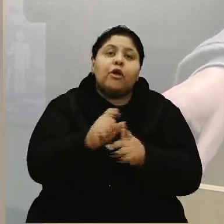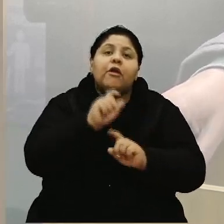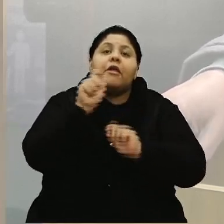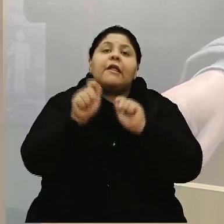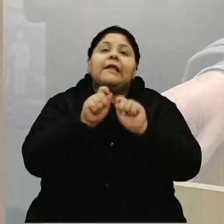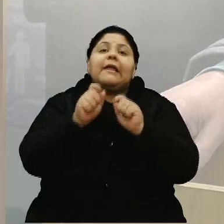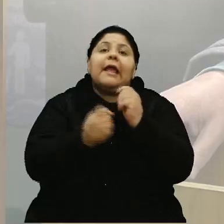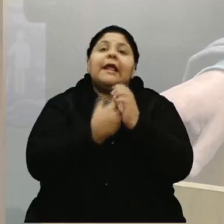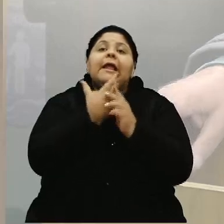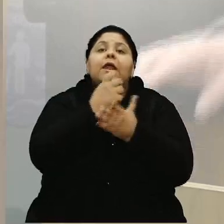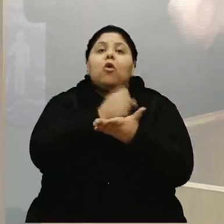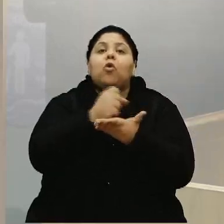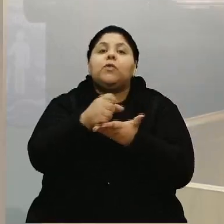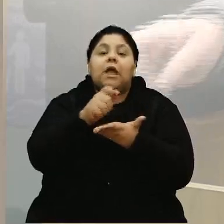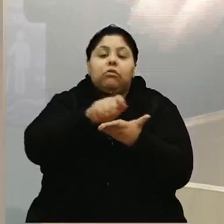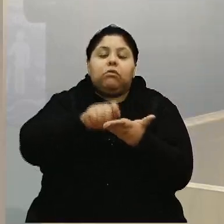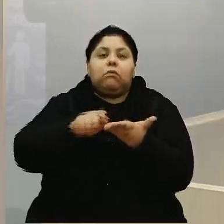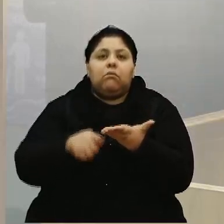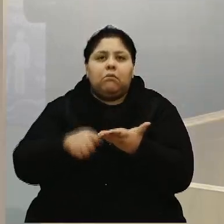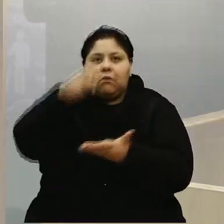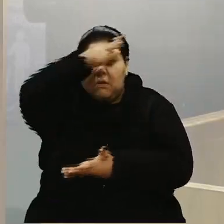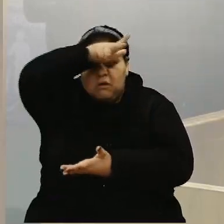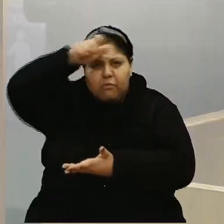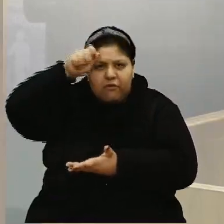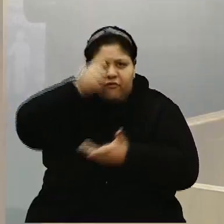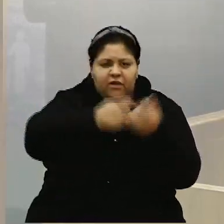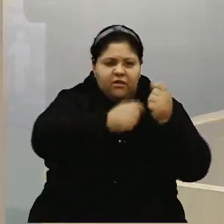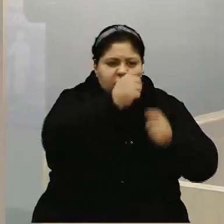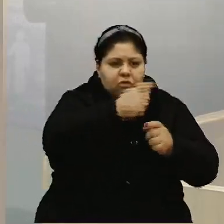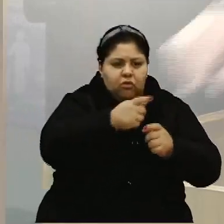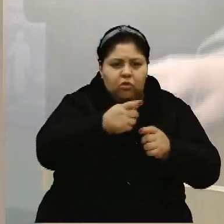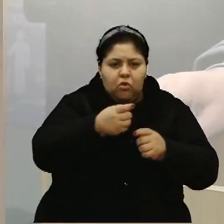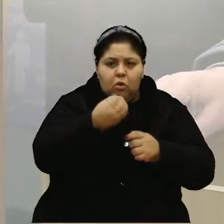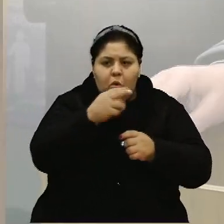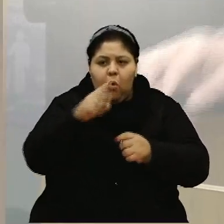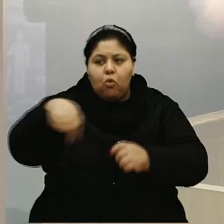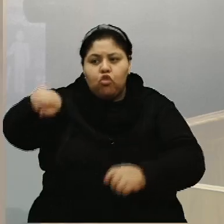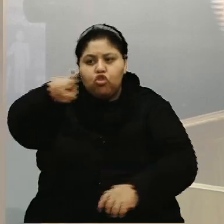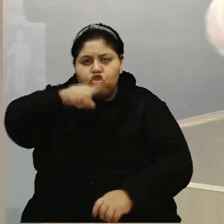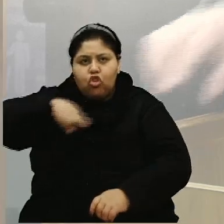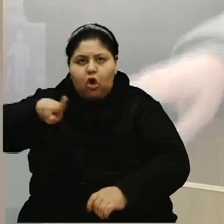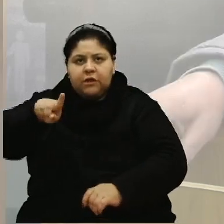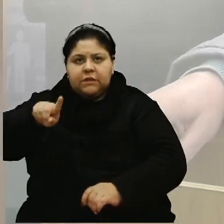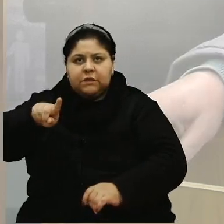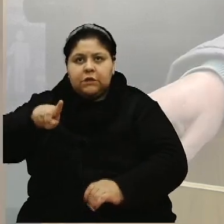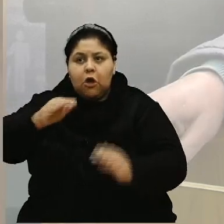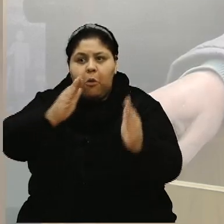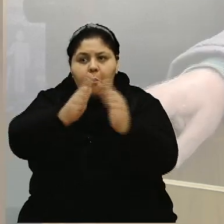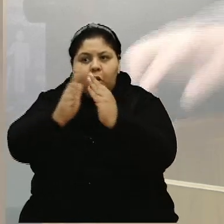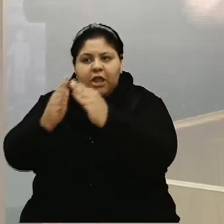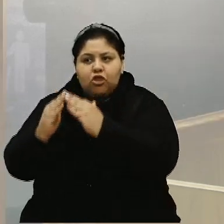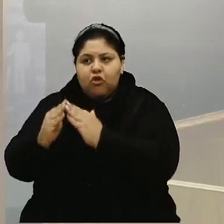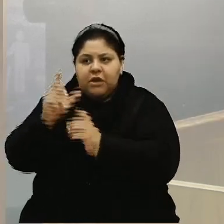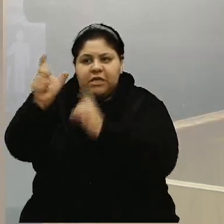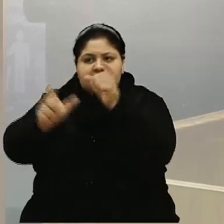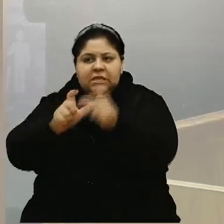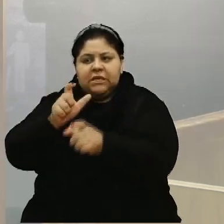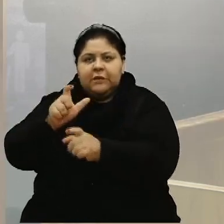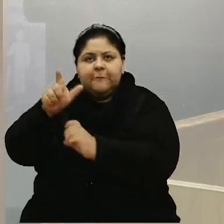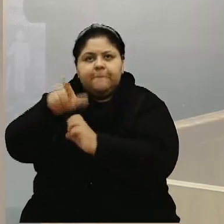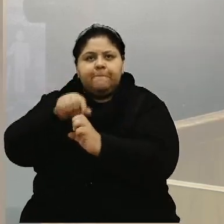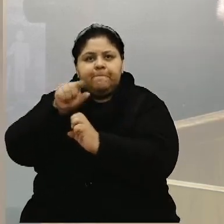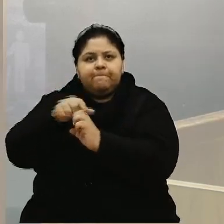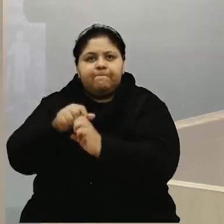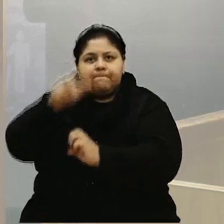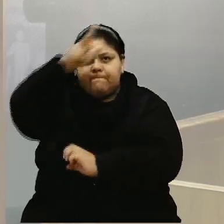faz o contrato? É o prefeito e a empresa ou é nós, moradores e a empresa? Nós não fizemos contrato. Tem prefeito que